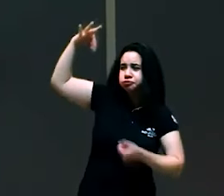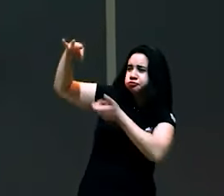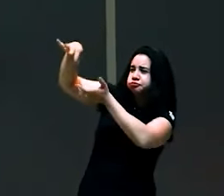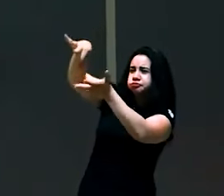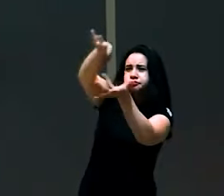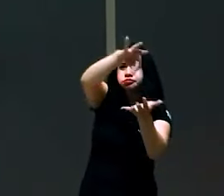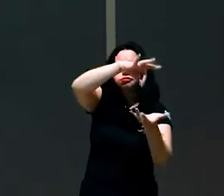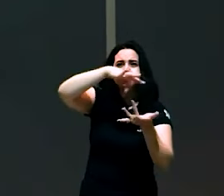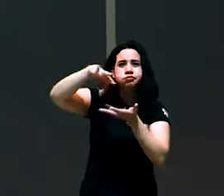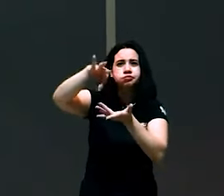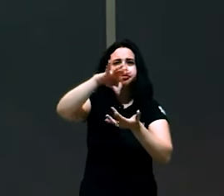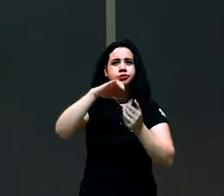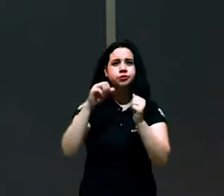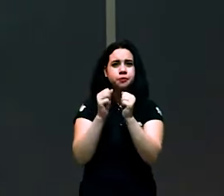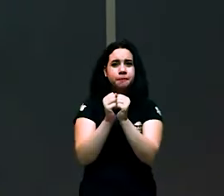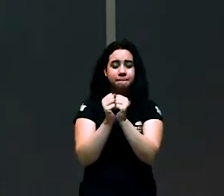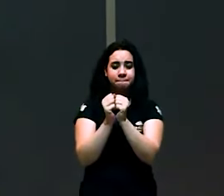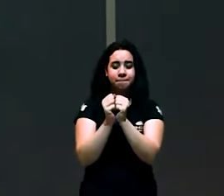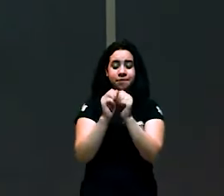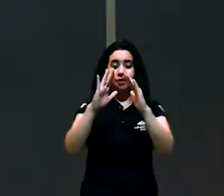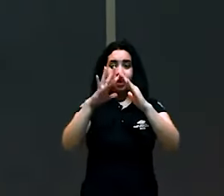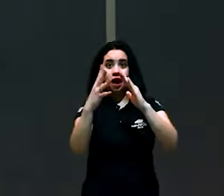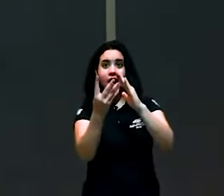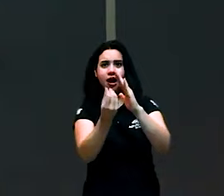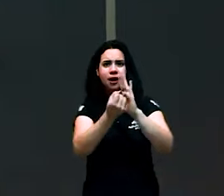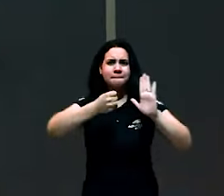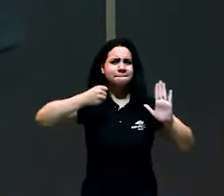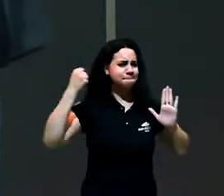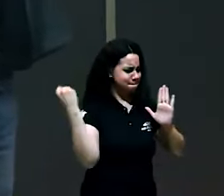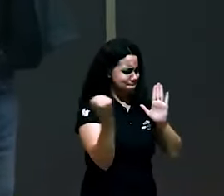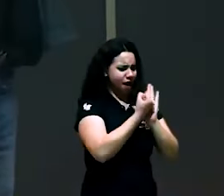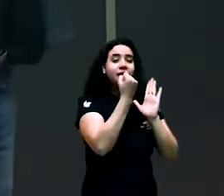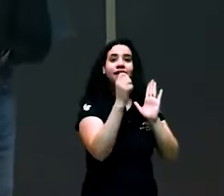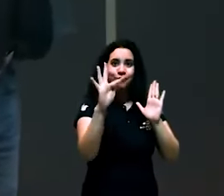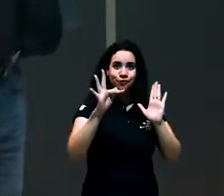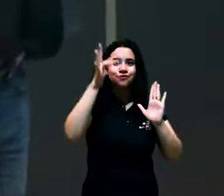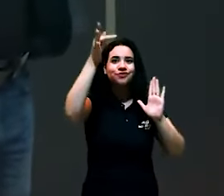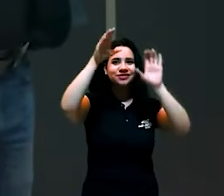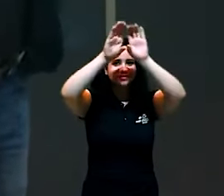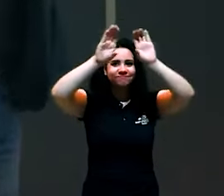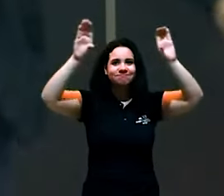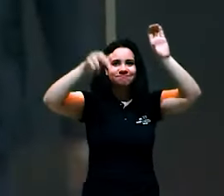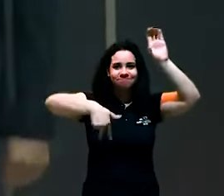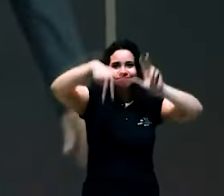vai morar na eternidade. Dá para louvar a Deus nesta noite? Levanta a tua mão para o céu e dá glória nesta